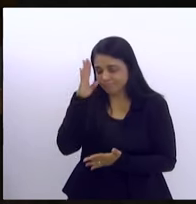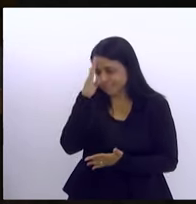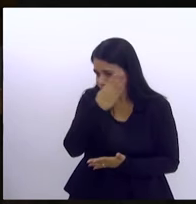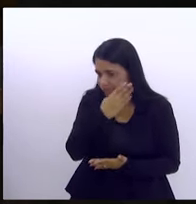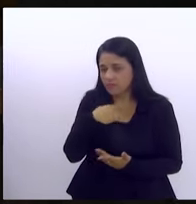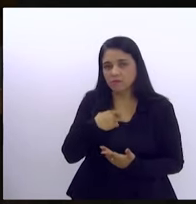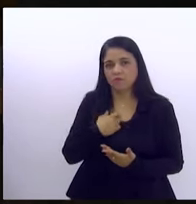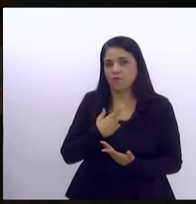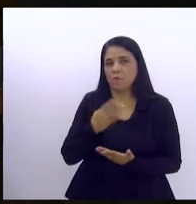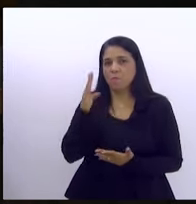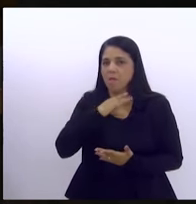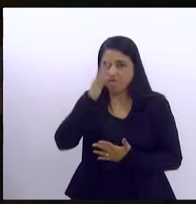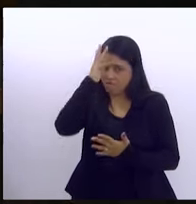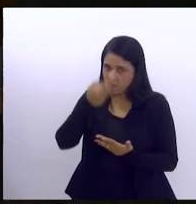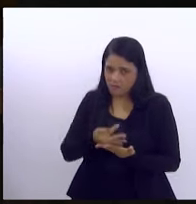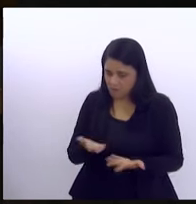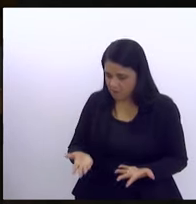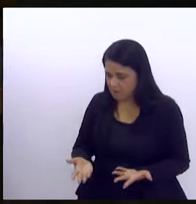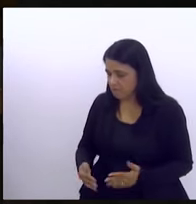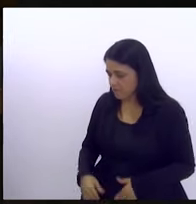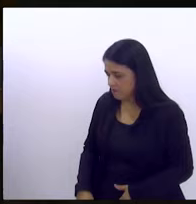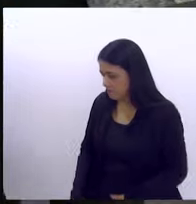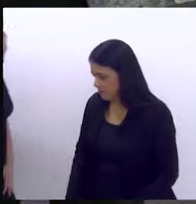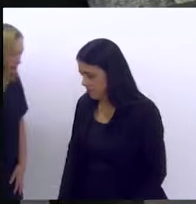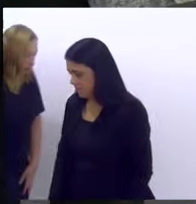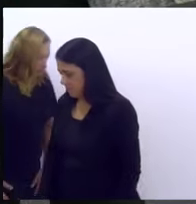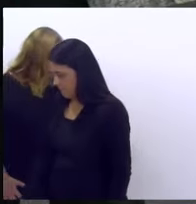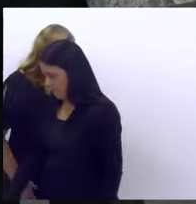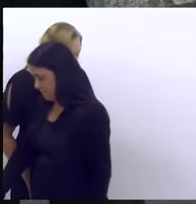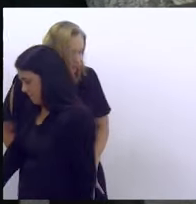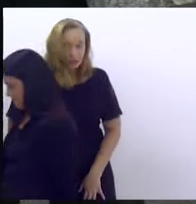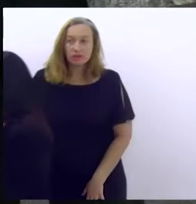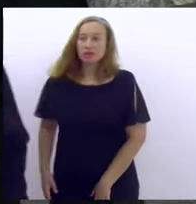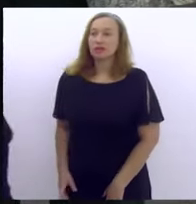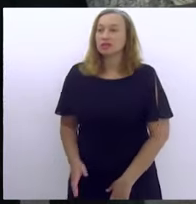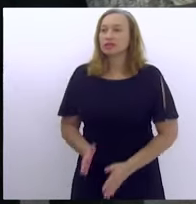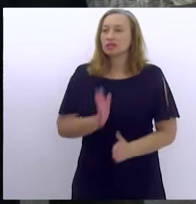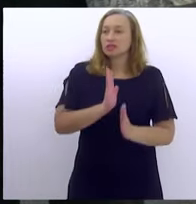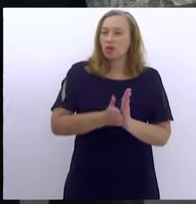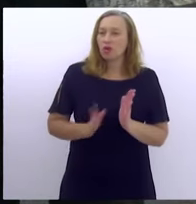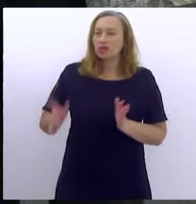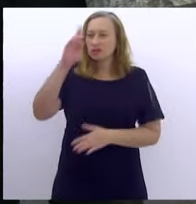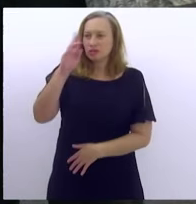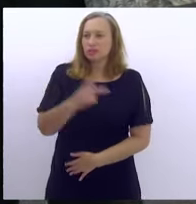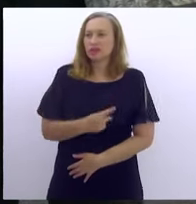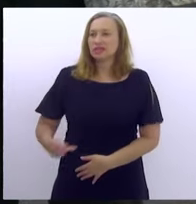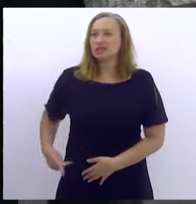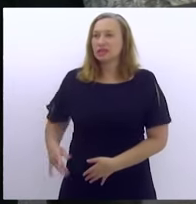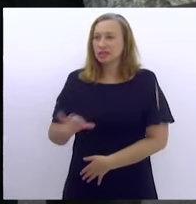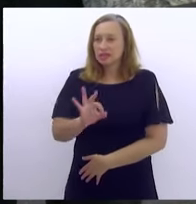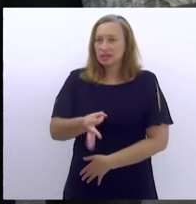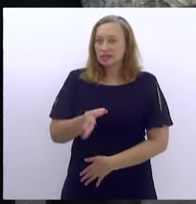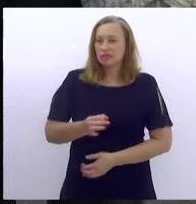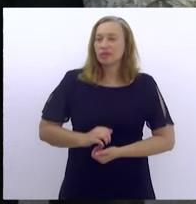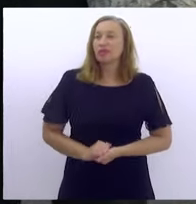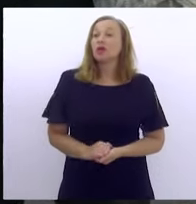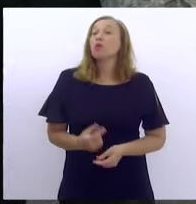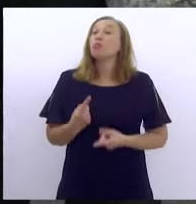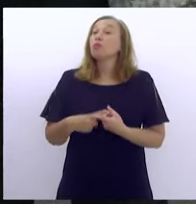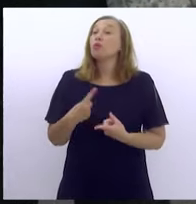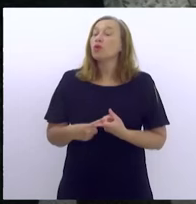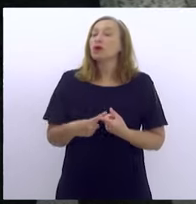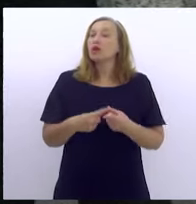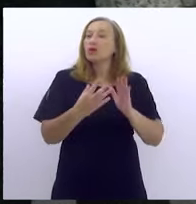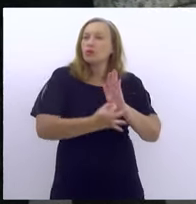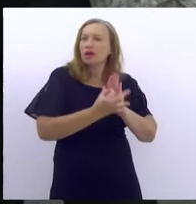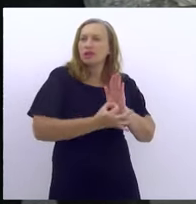fé. Tá? Deputado Luiz Paulo, por favor. Não, senhor presidente, a questão de ordem que eu ia levantar era exatamente essa, porque o parecer